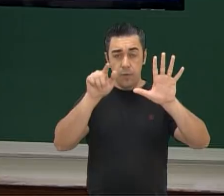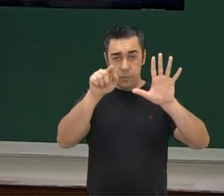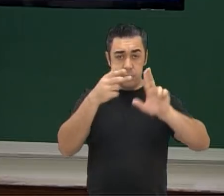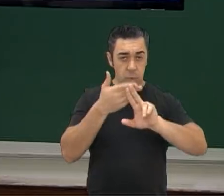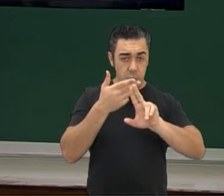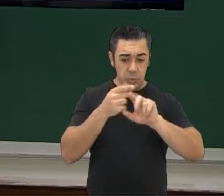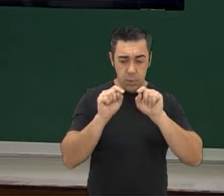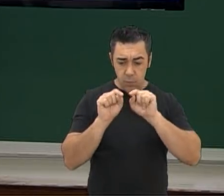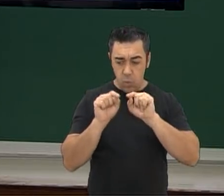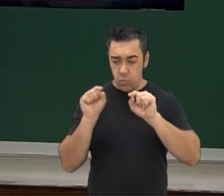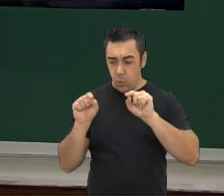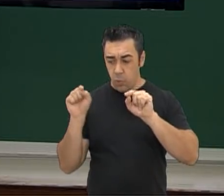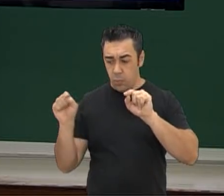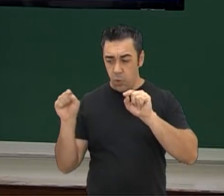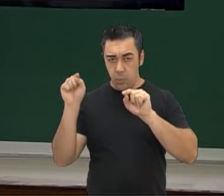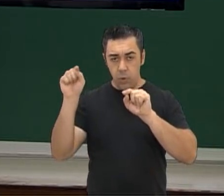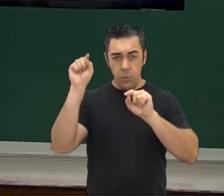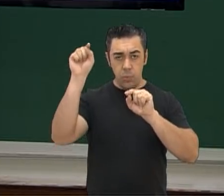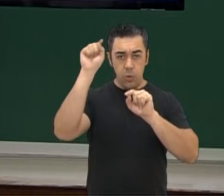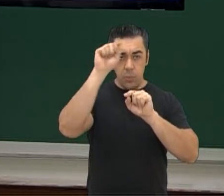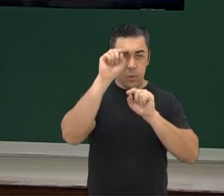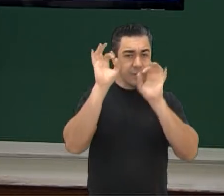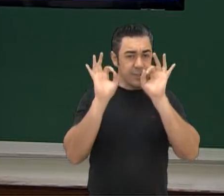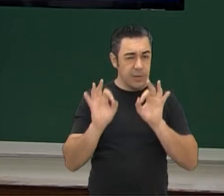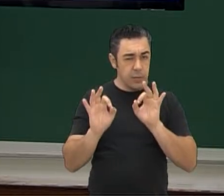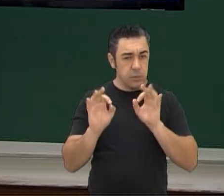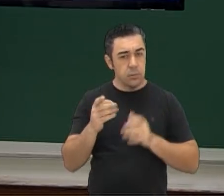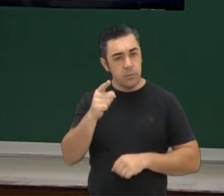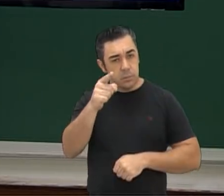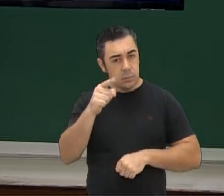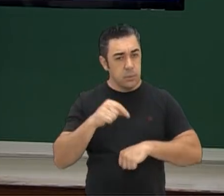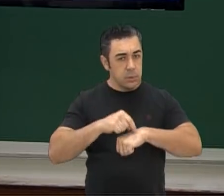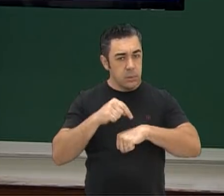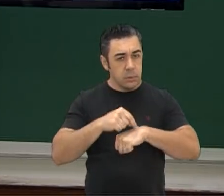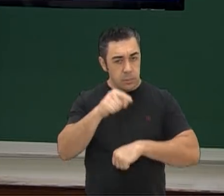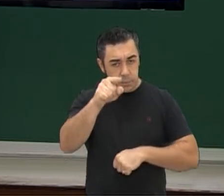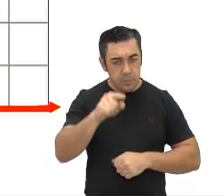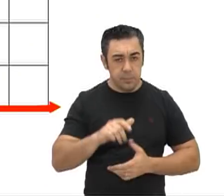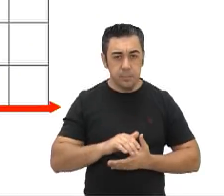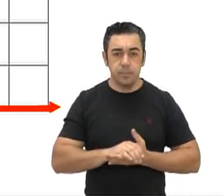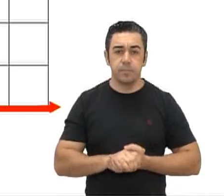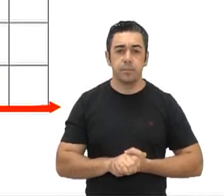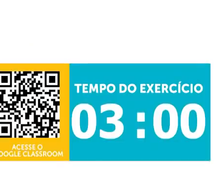e dos quadradinhos para que você faça o desenho da figura. Um tempo para vocês fazerem.